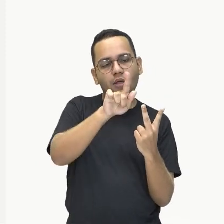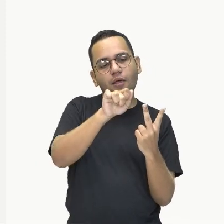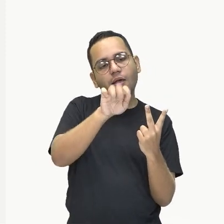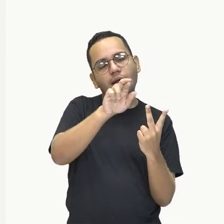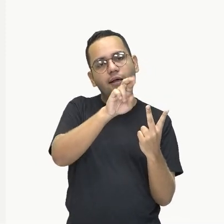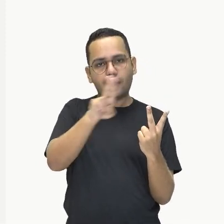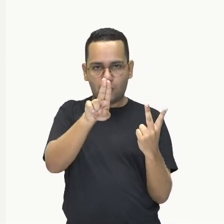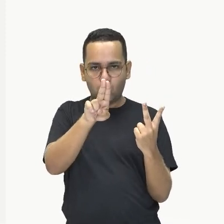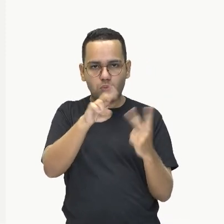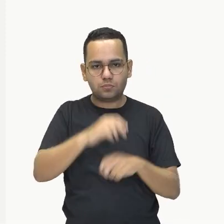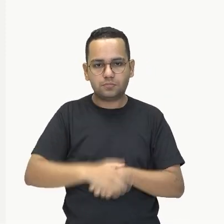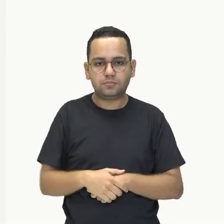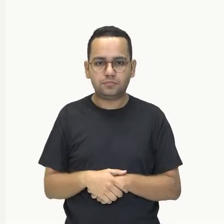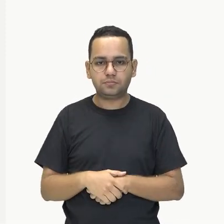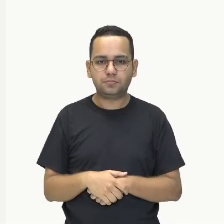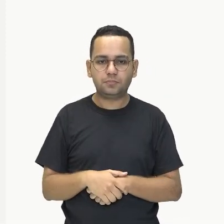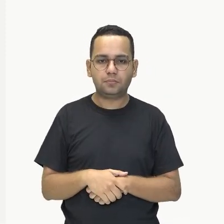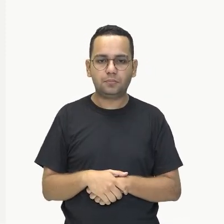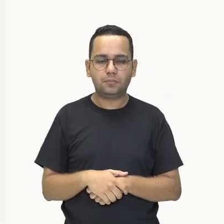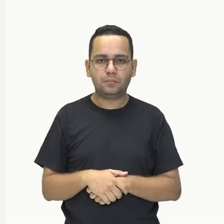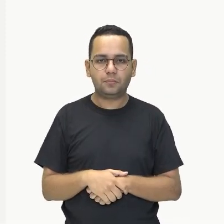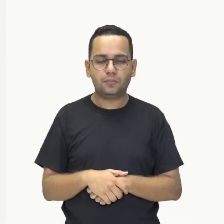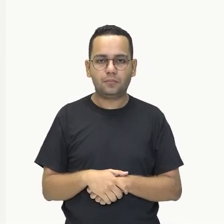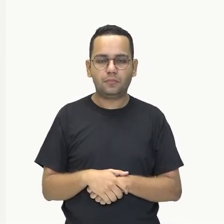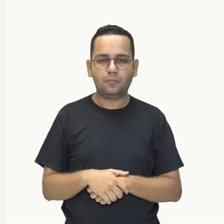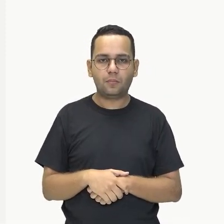do segundo grau.